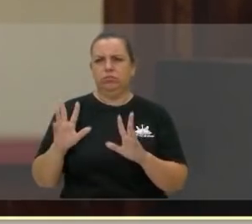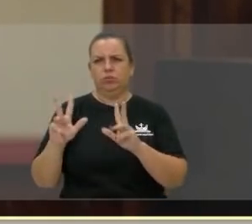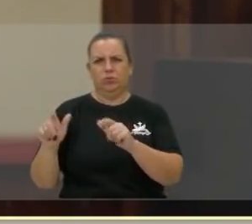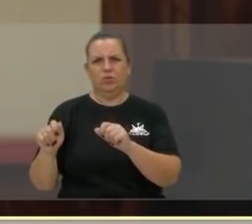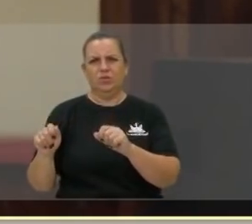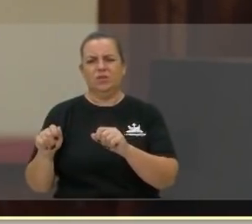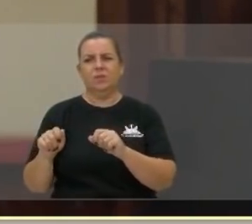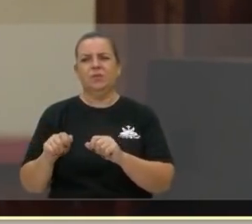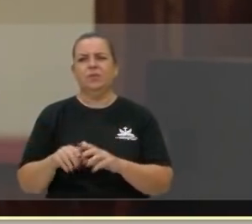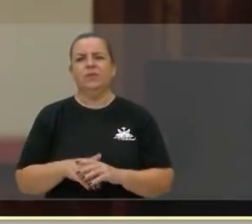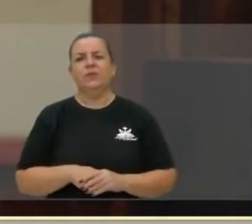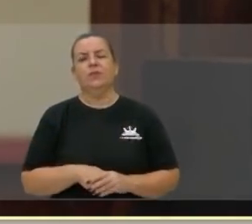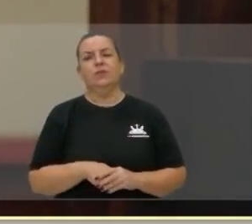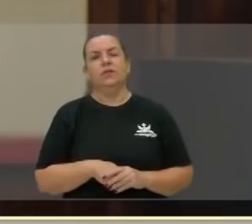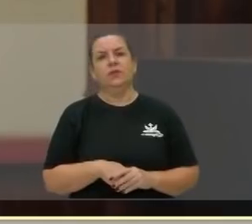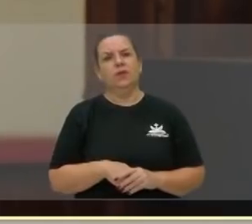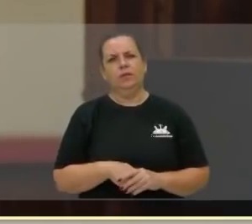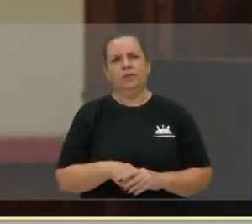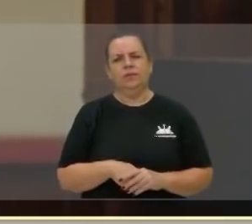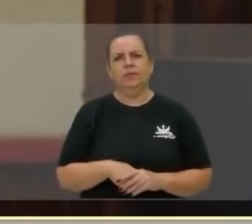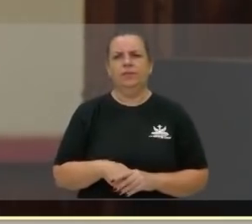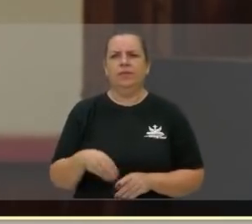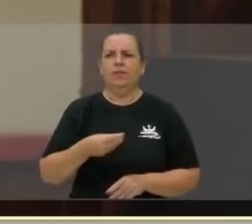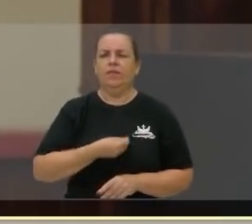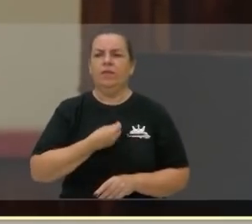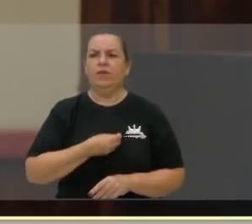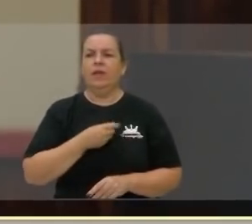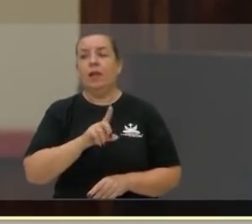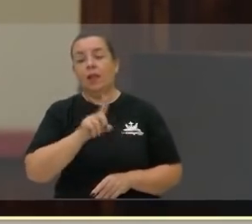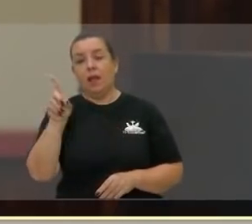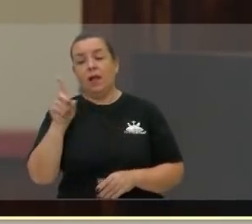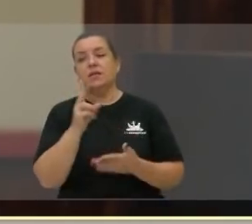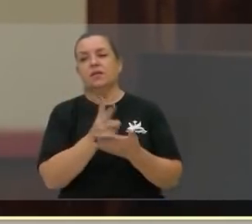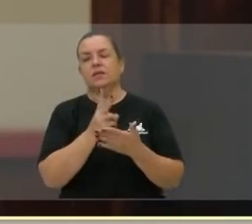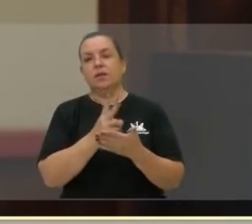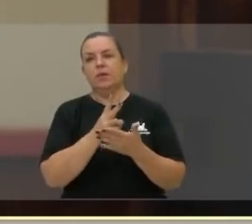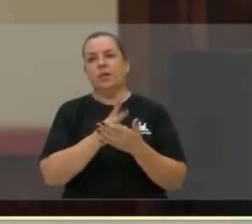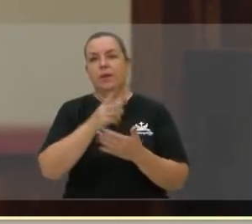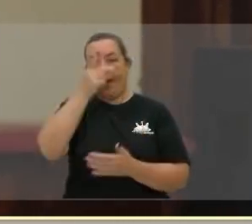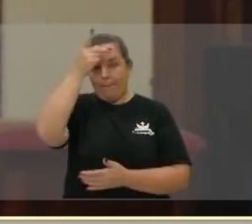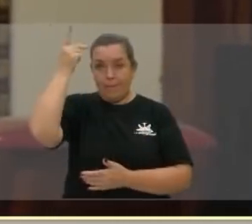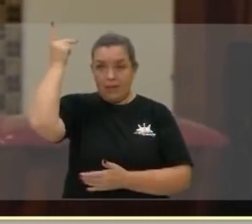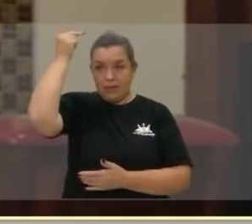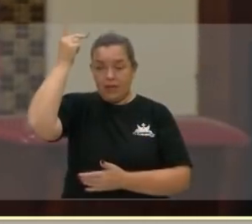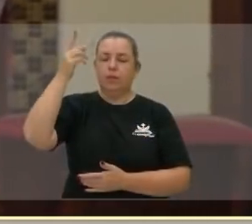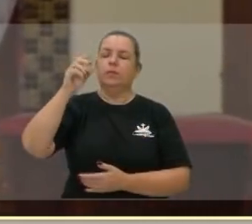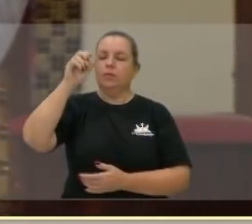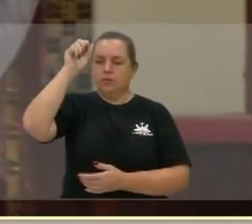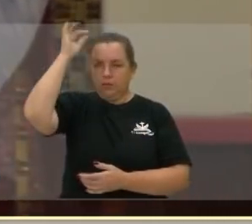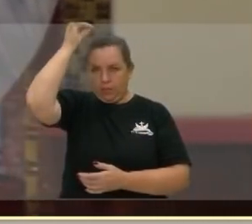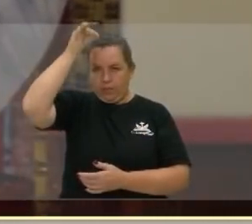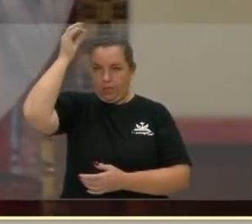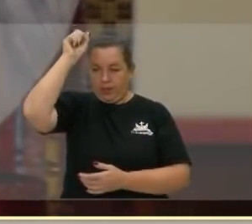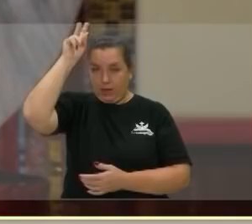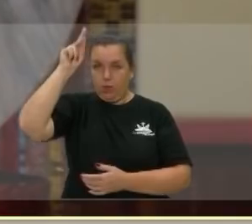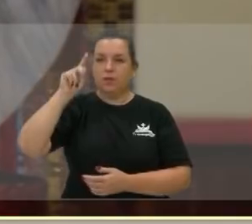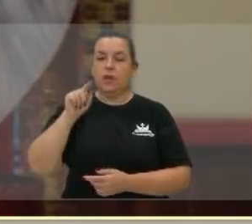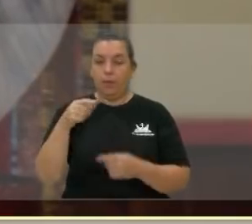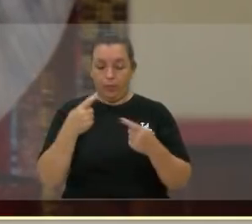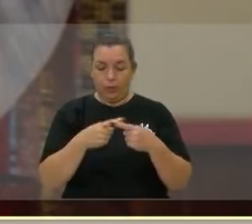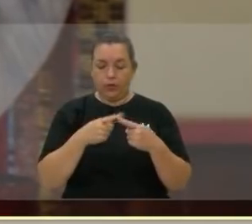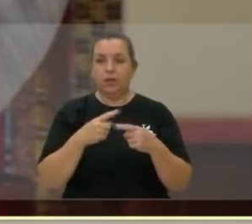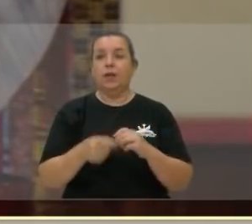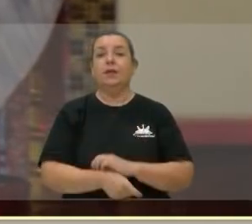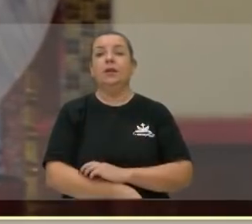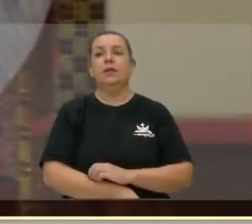que eles assistem à missa, estarei lá, sempre estou lá para Pentecoste, mas esse ano estaremos aqui, e a possibilidade de eu tenho